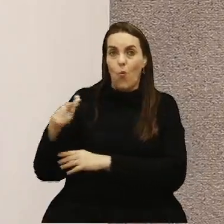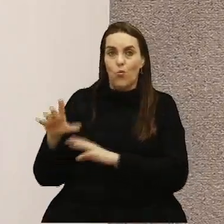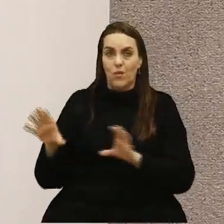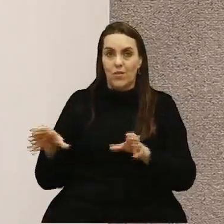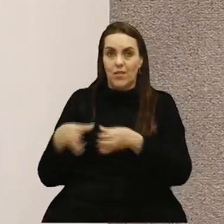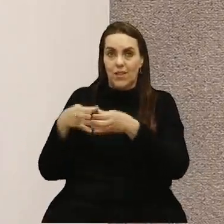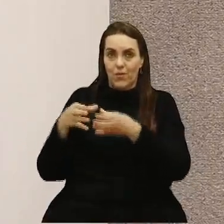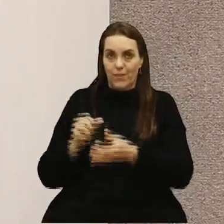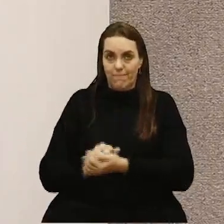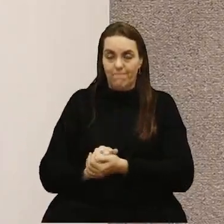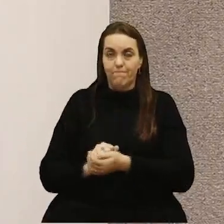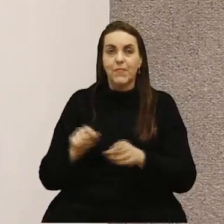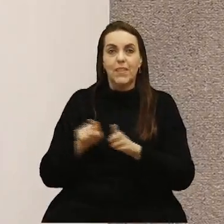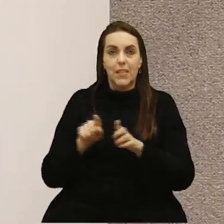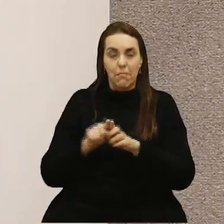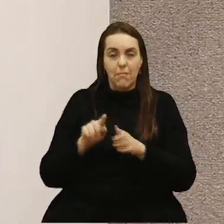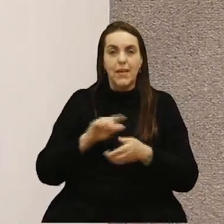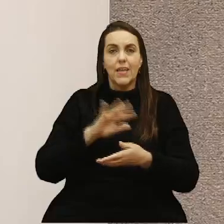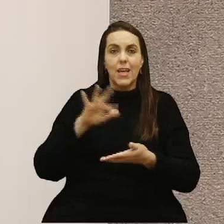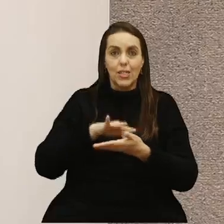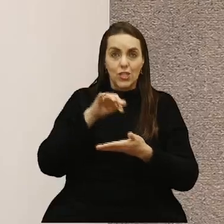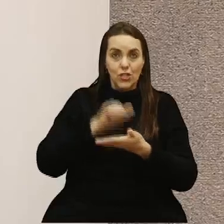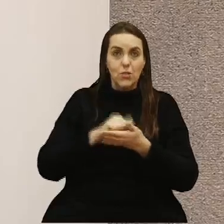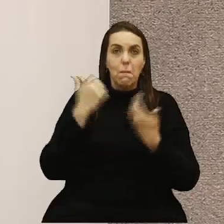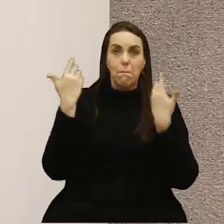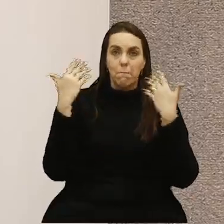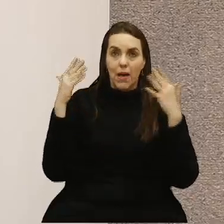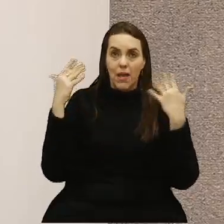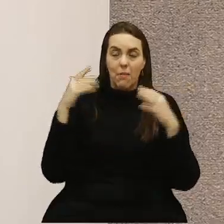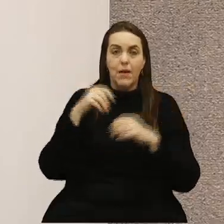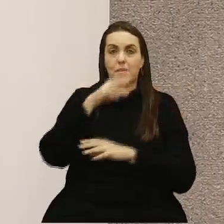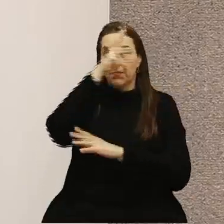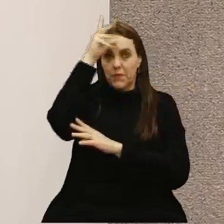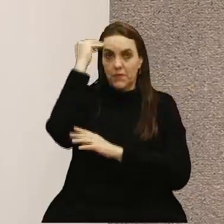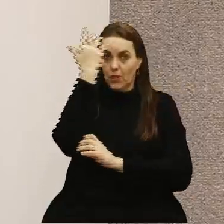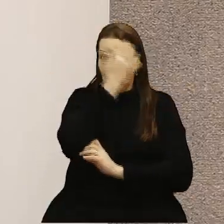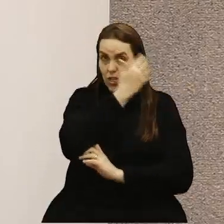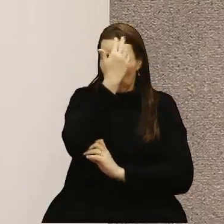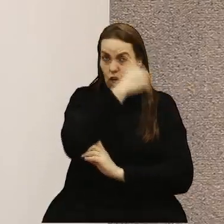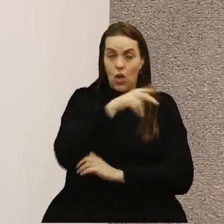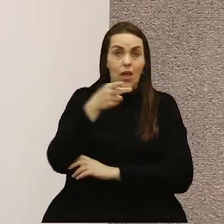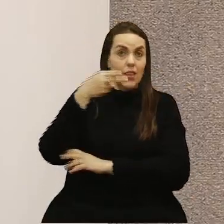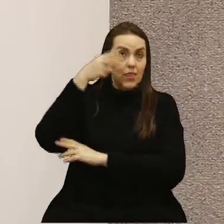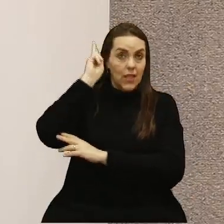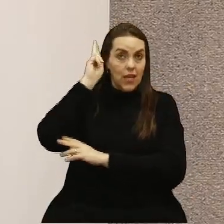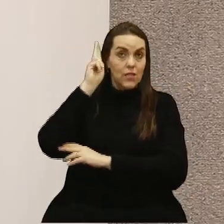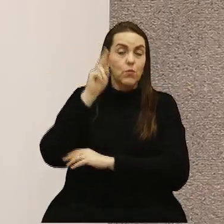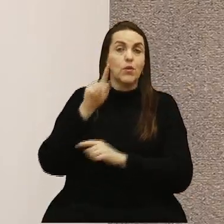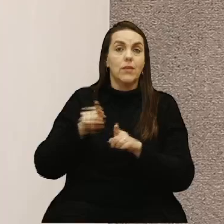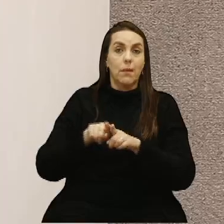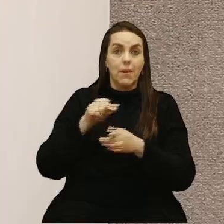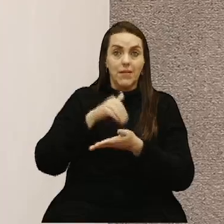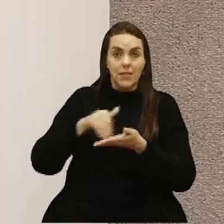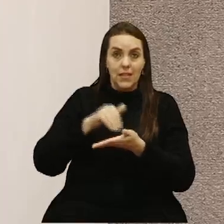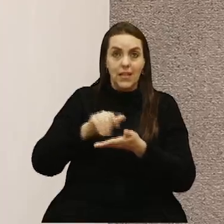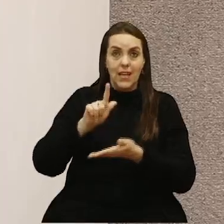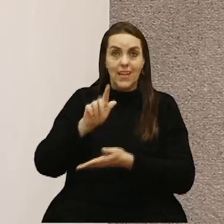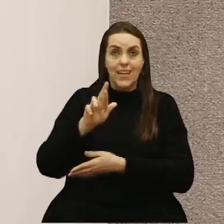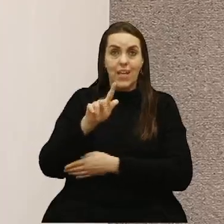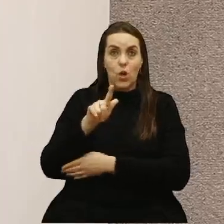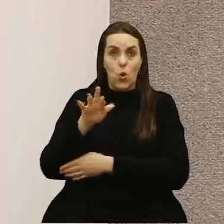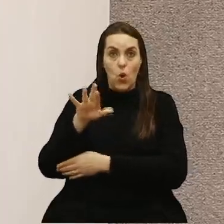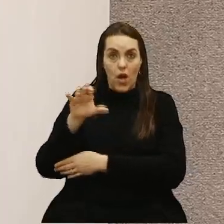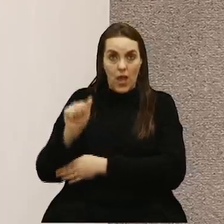aqui registrados os parabéns ao prefeito Adiló, ao vice-prefeito Néspolo, a Grégora, que está aqui também, eu acho que ainda já foi, né? Estava